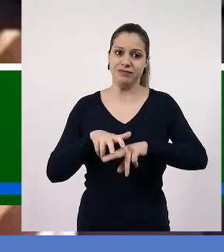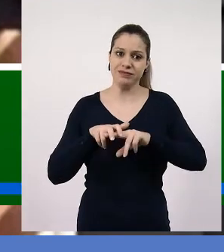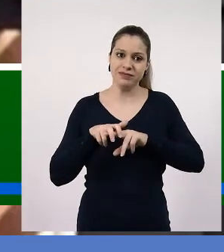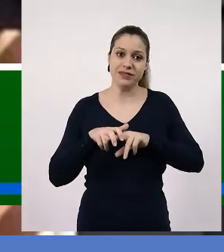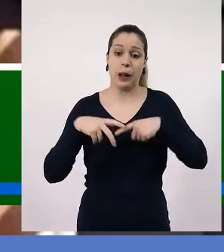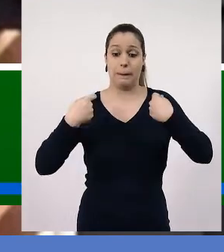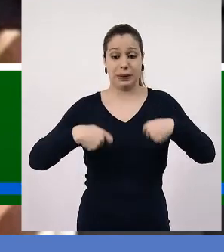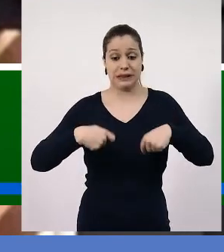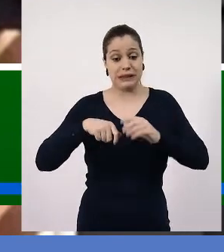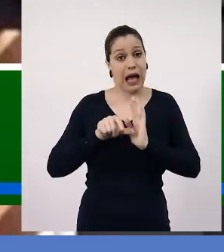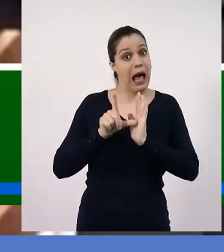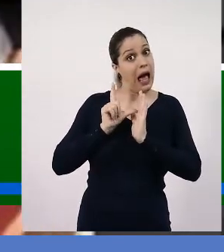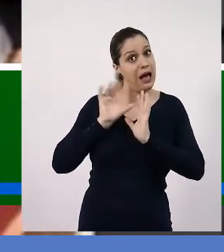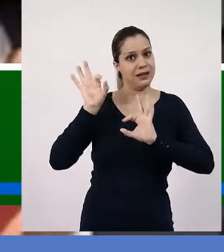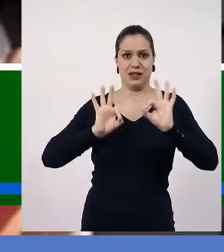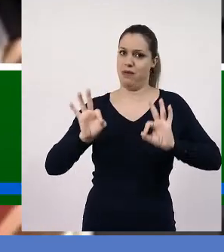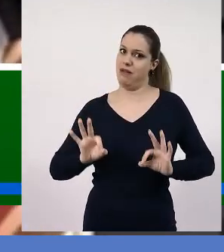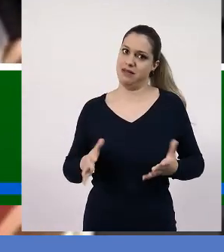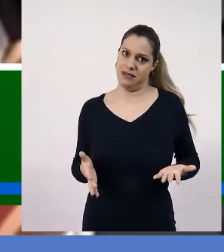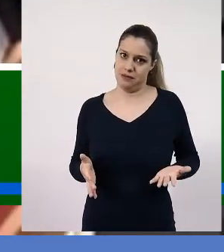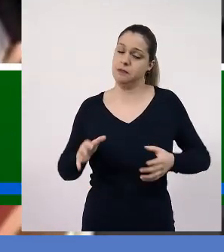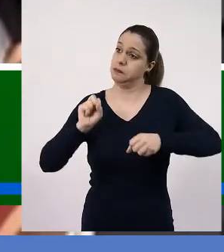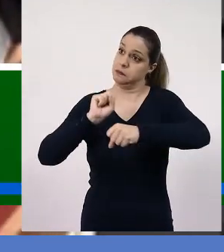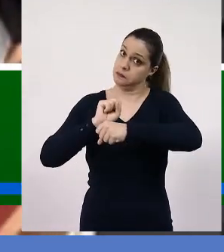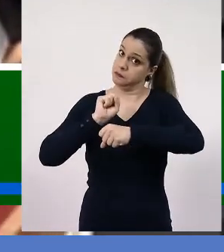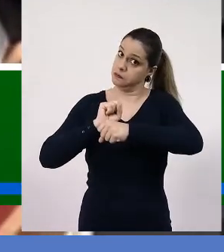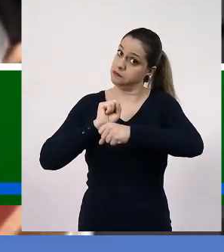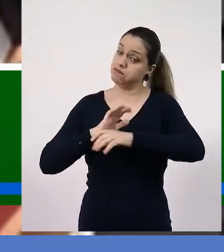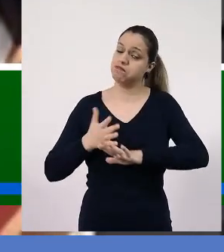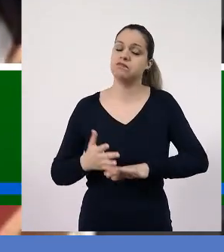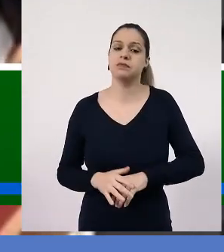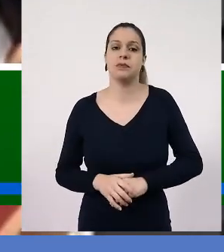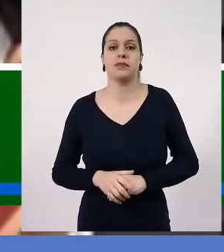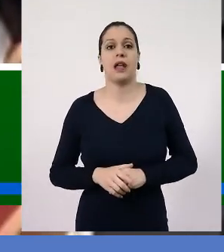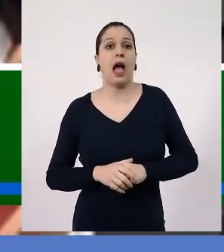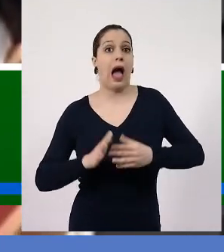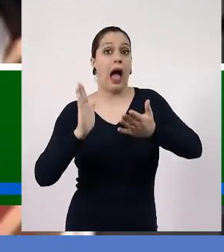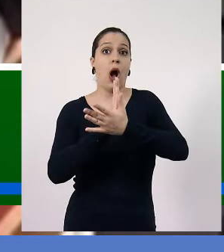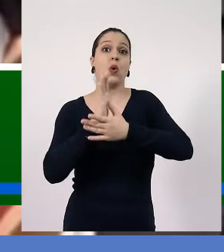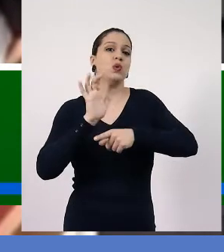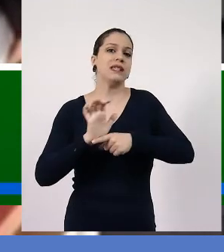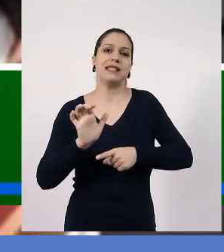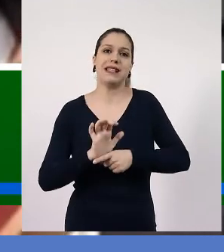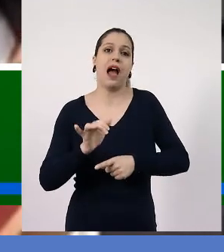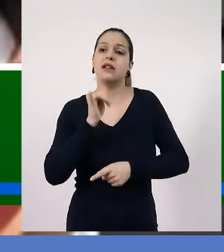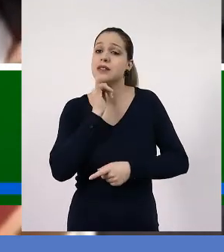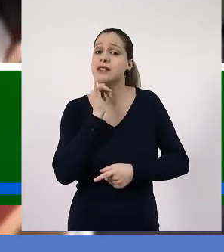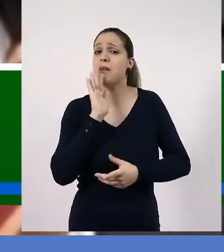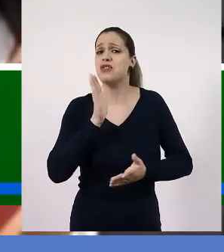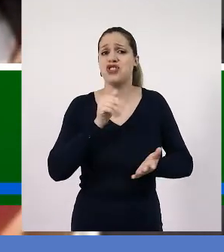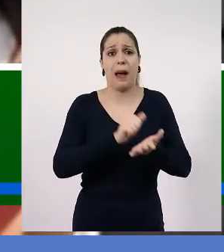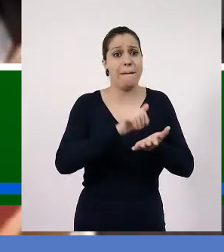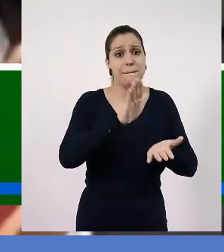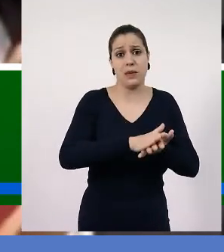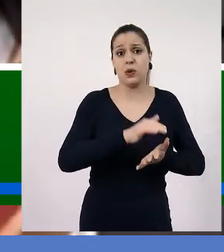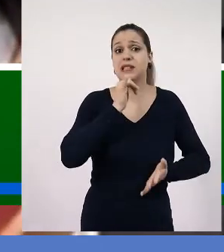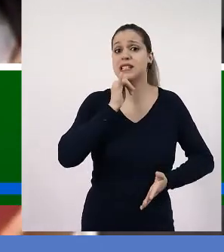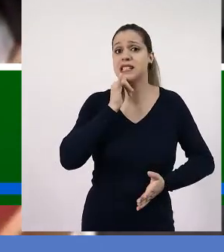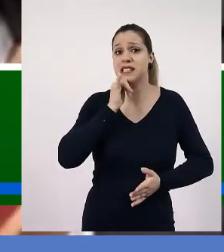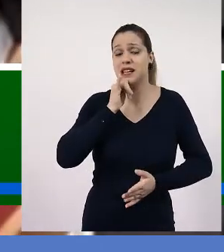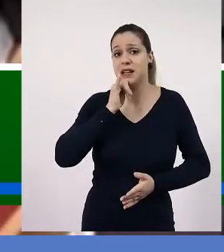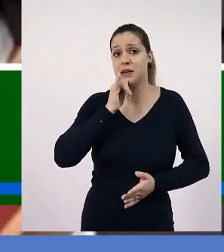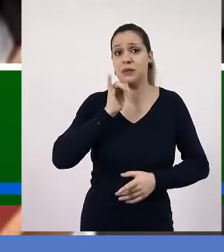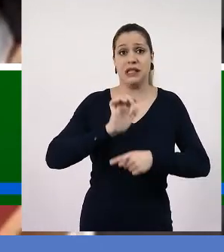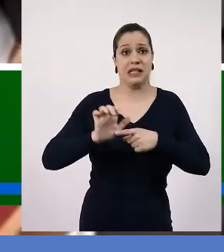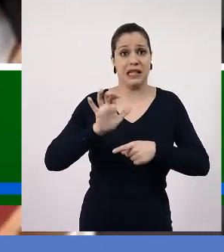coisas têm que ser feitas preventivamente. Assim como alguns estados que a gente tem acompanhado, que foi montado, por exemplo, o estado de São